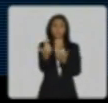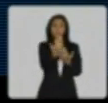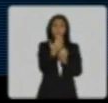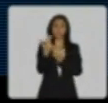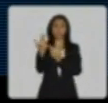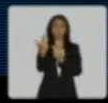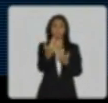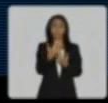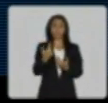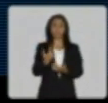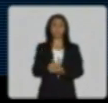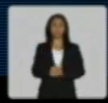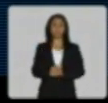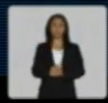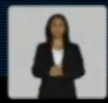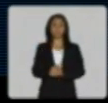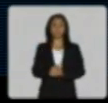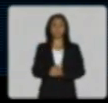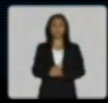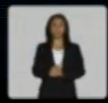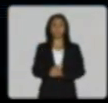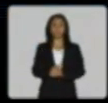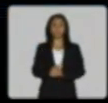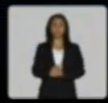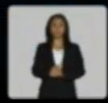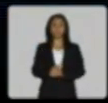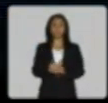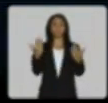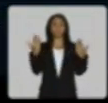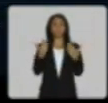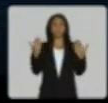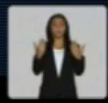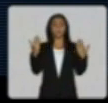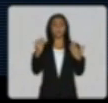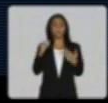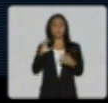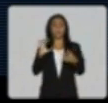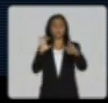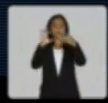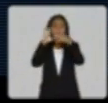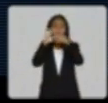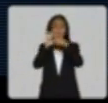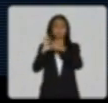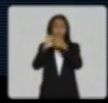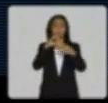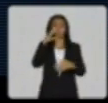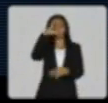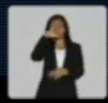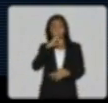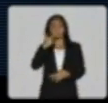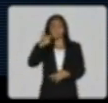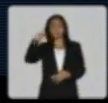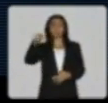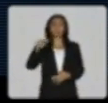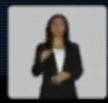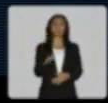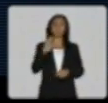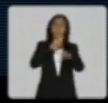não é mera coincidência e agora crivela decide apoiar vídeo